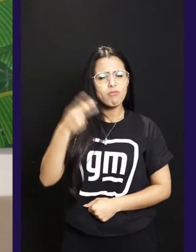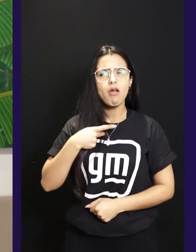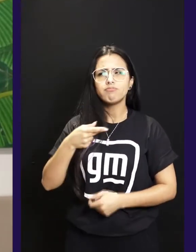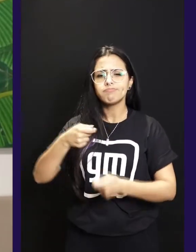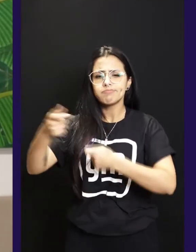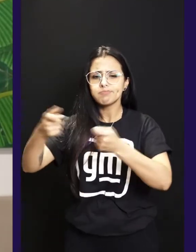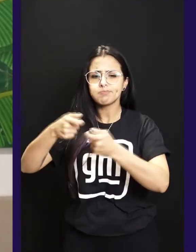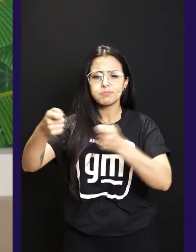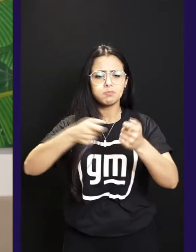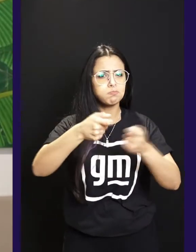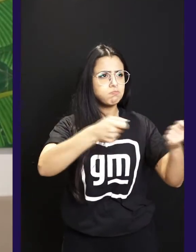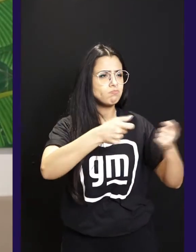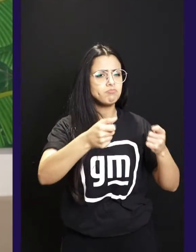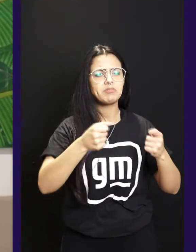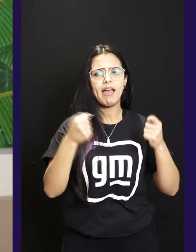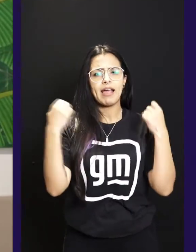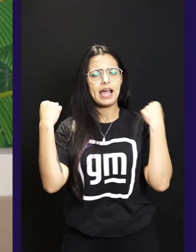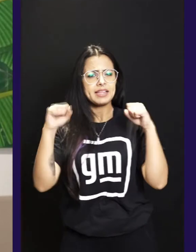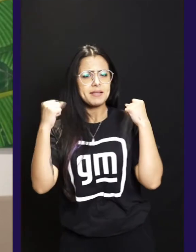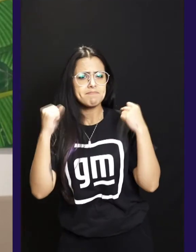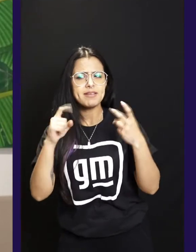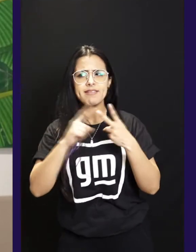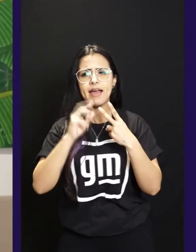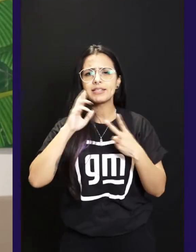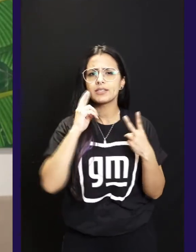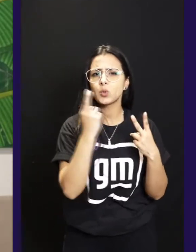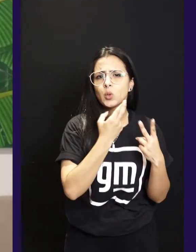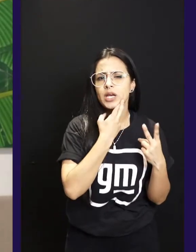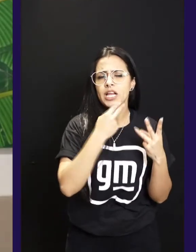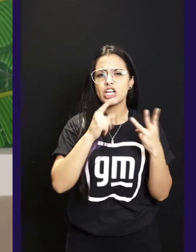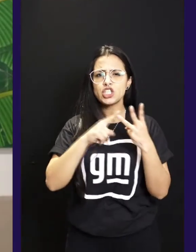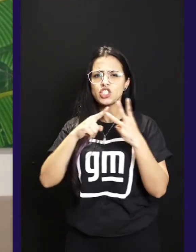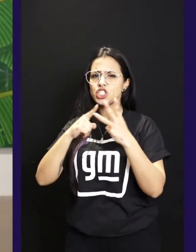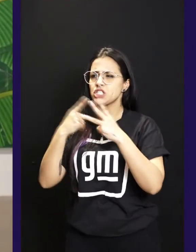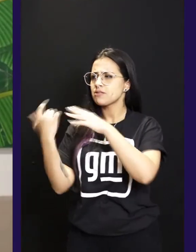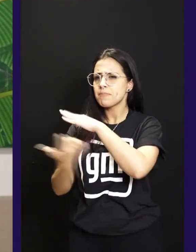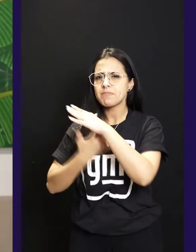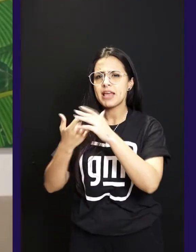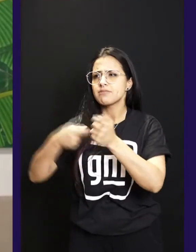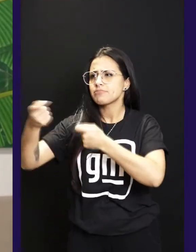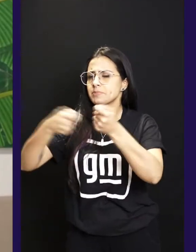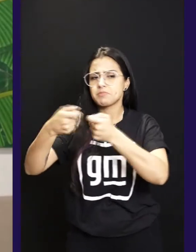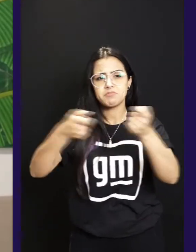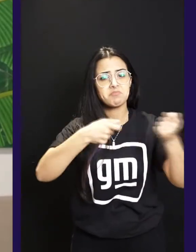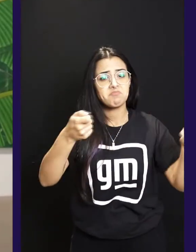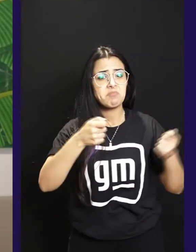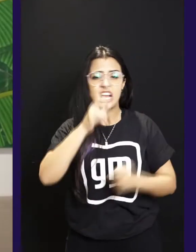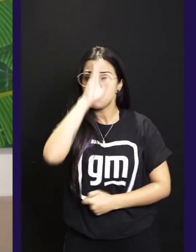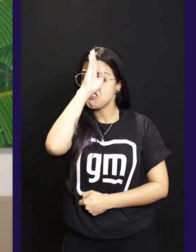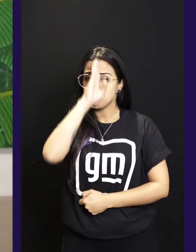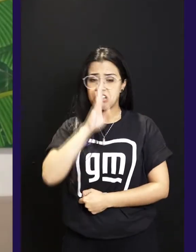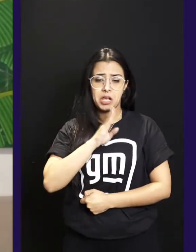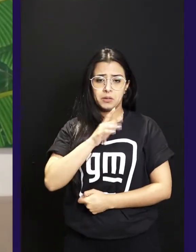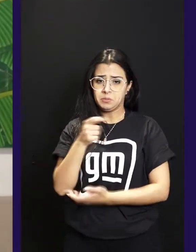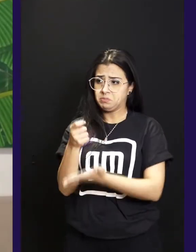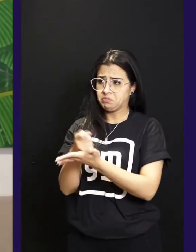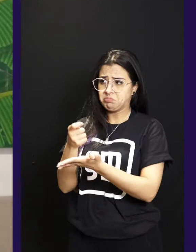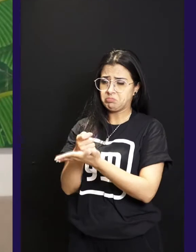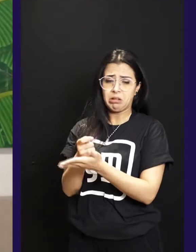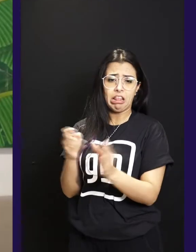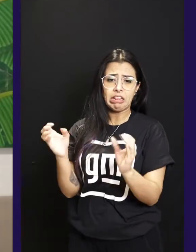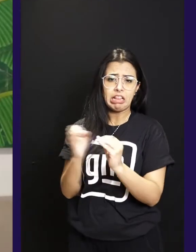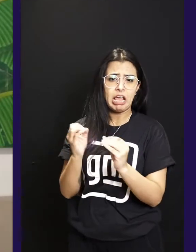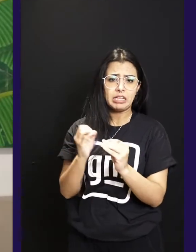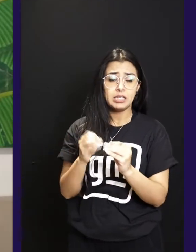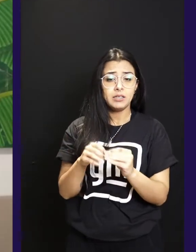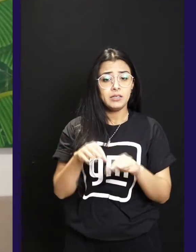esse livrinho de graça. Eu não cobrava por ele. Eu queria sentar com a galera dessas